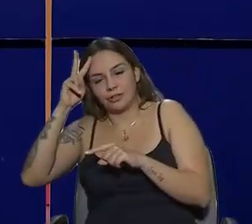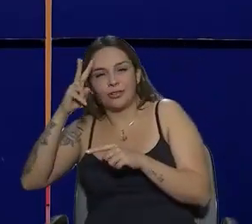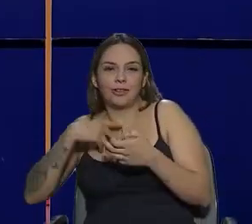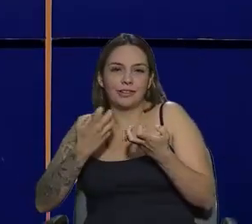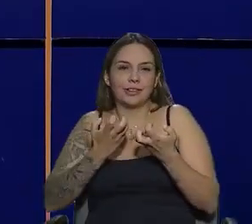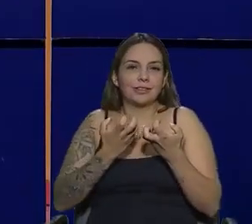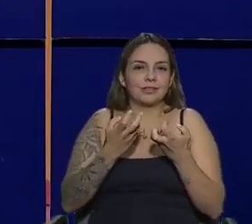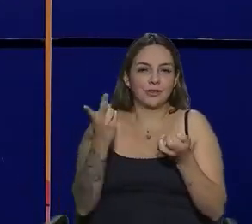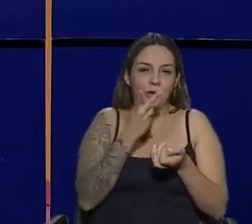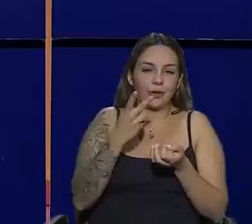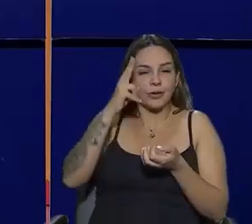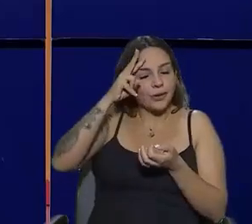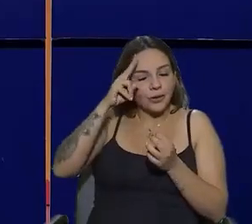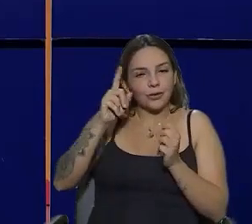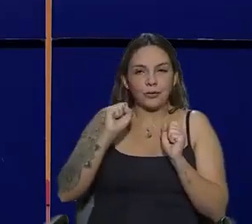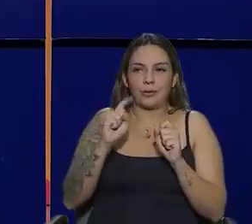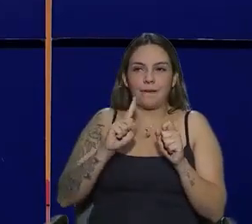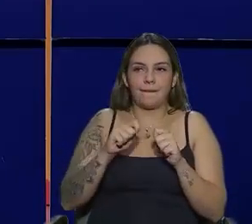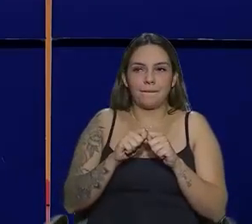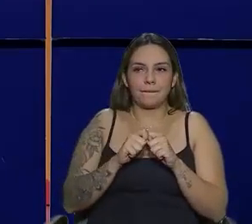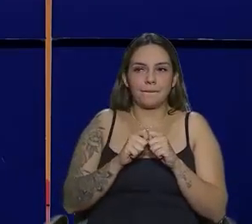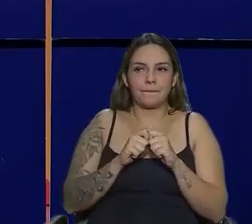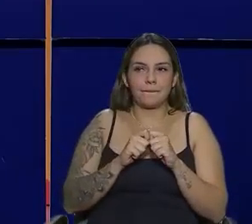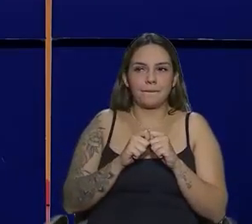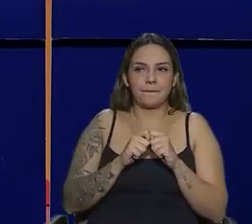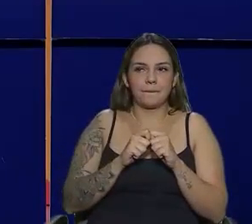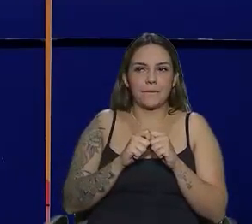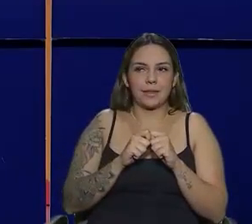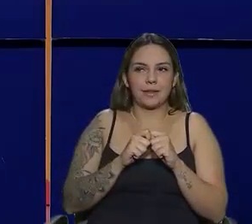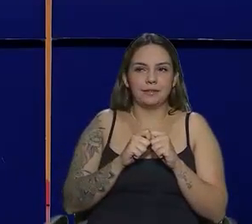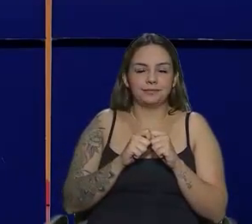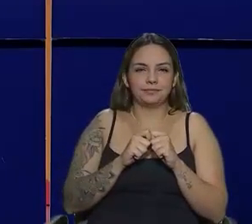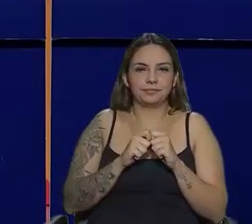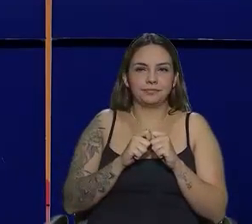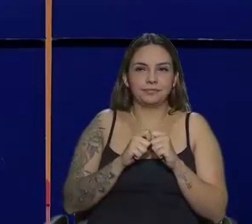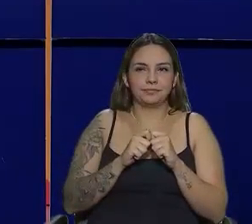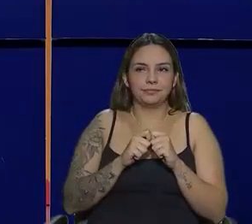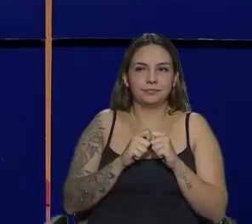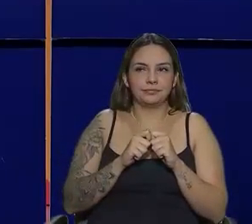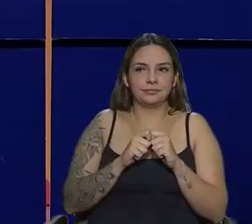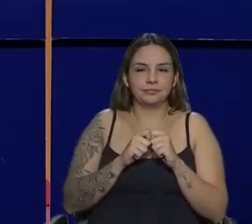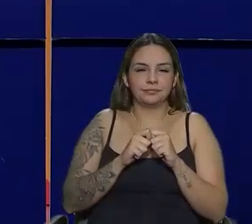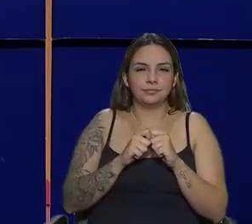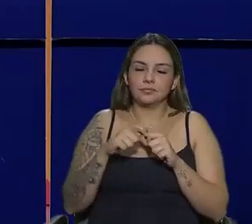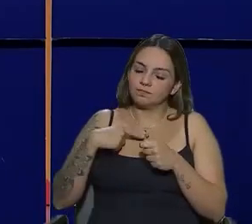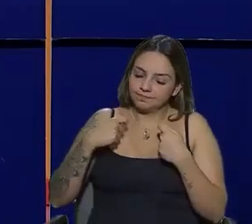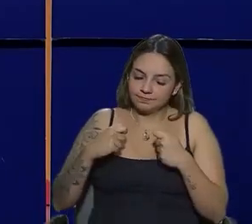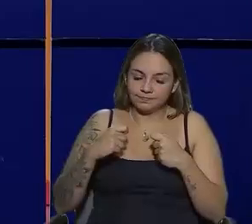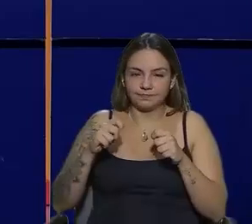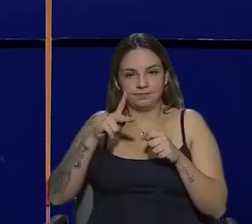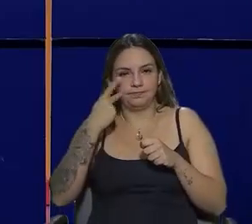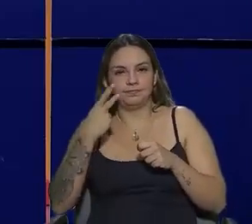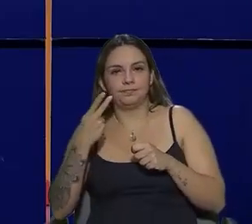que eu quiser, né? Porque o historiador ele não pode fazer isso. Então, eu fiquei com a parte super gostosa, que é, naquilo que eu